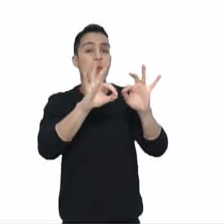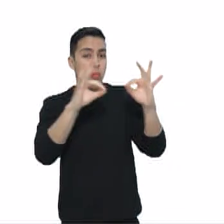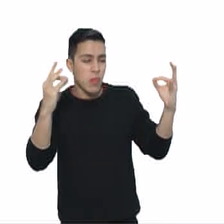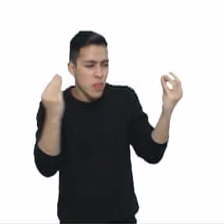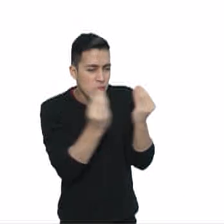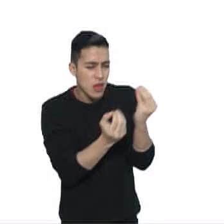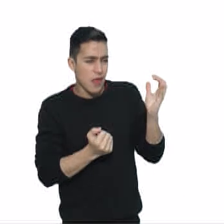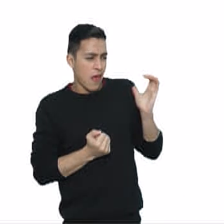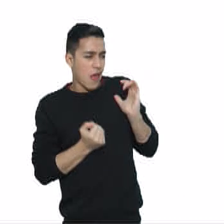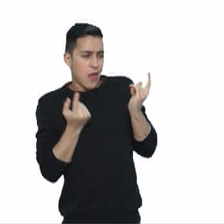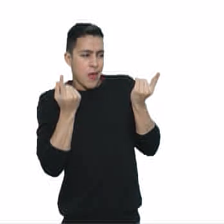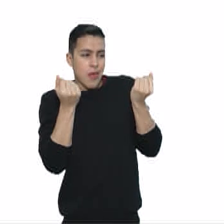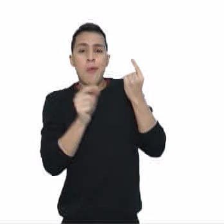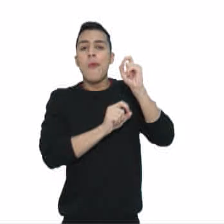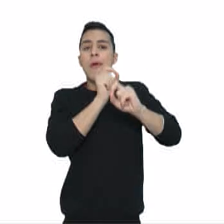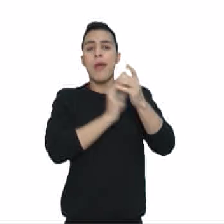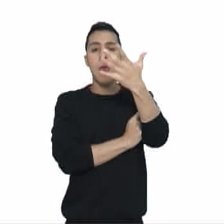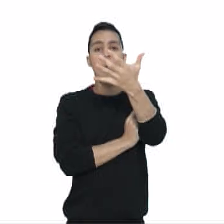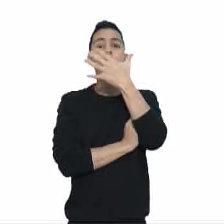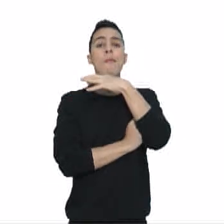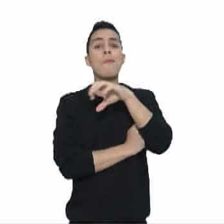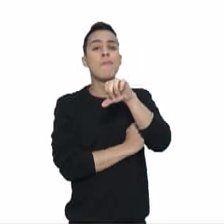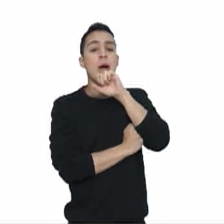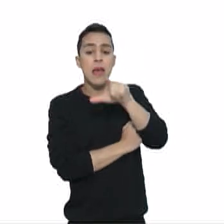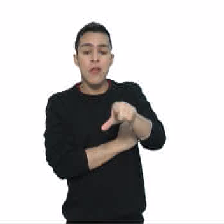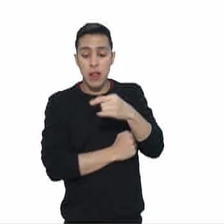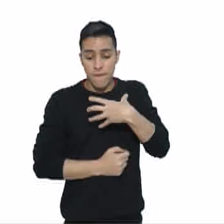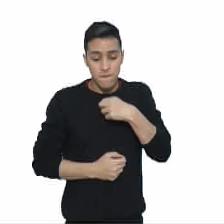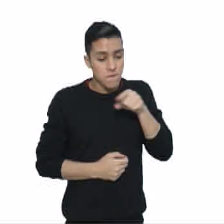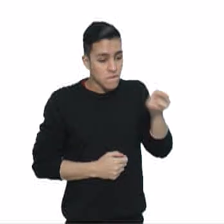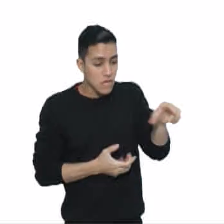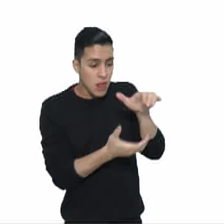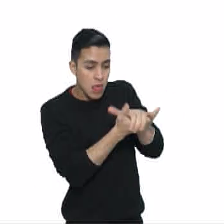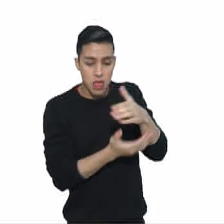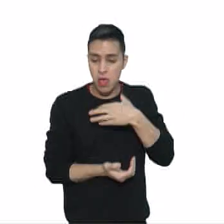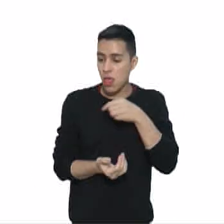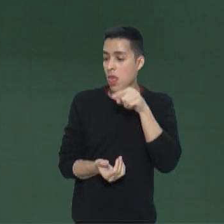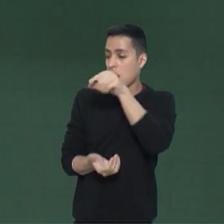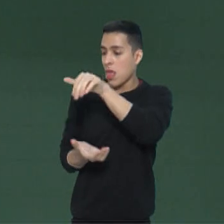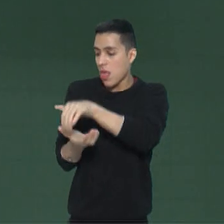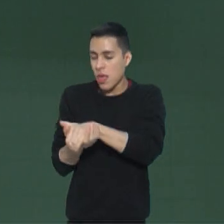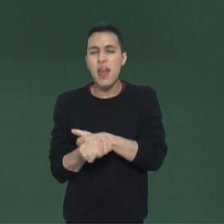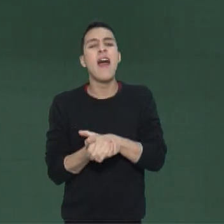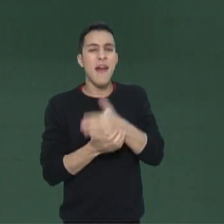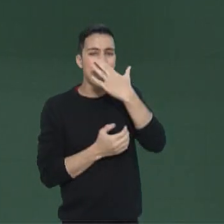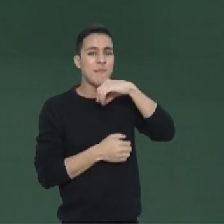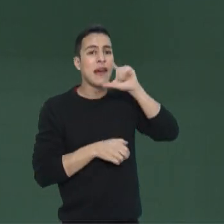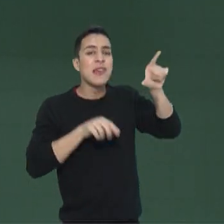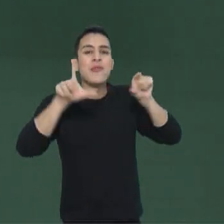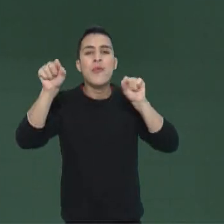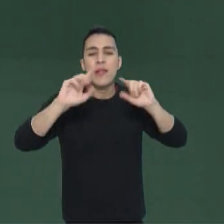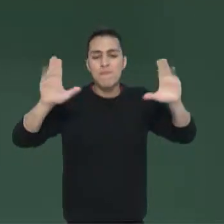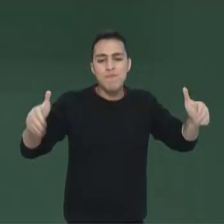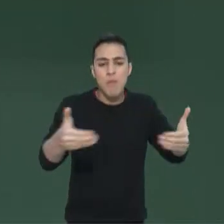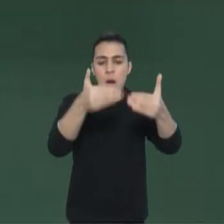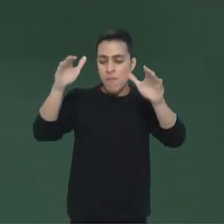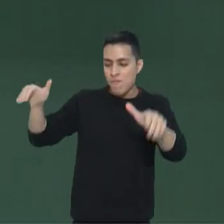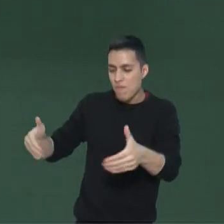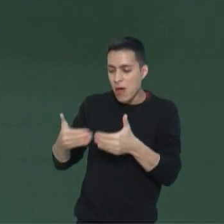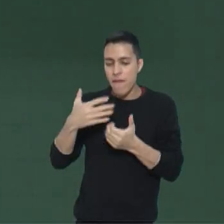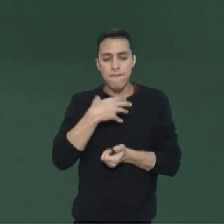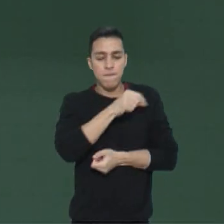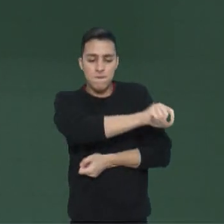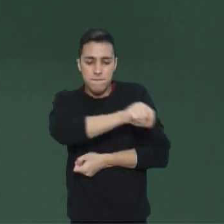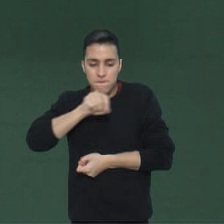mais ricas era o pai que direcionava o casamento dos filhos. Era o pai que escolhia os pretendentes para os seus filhos